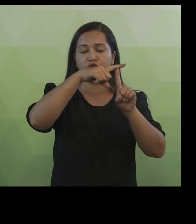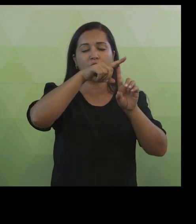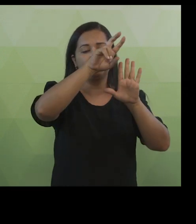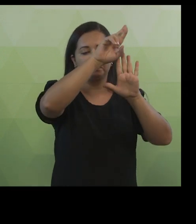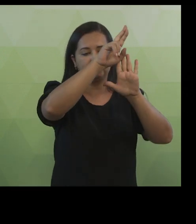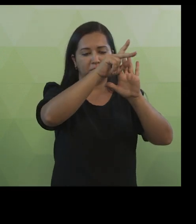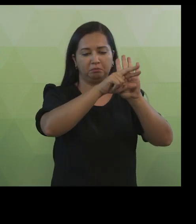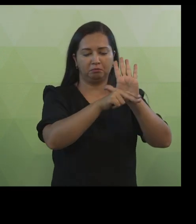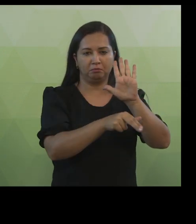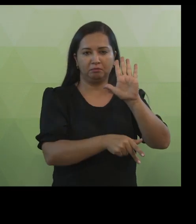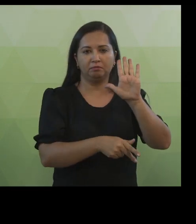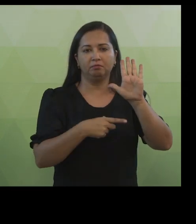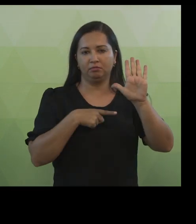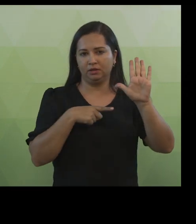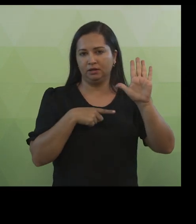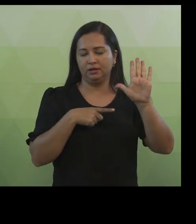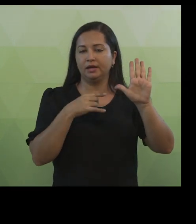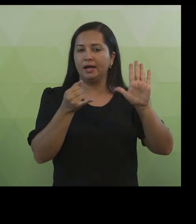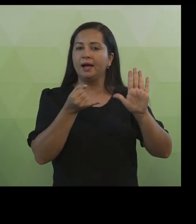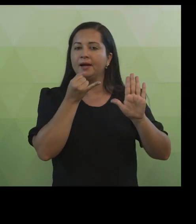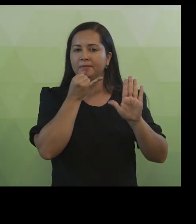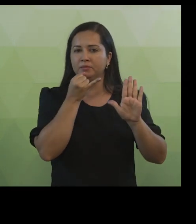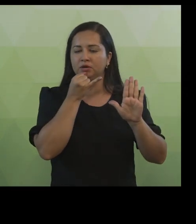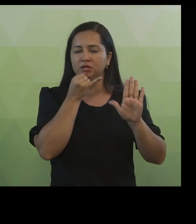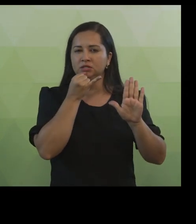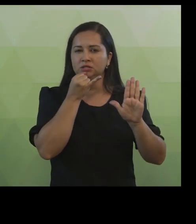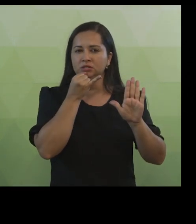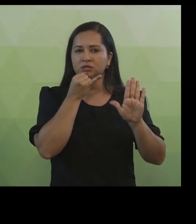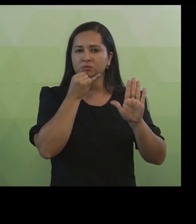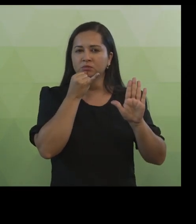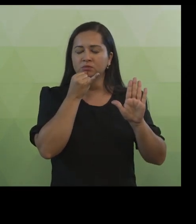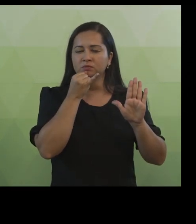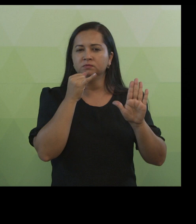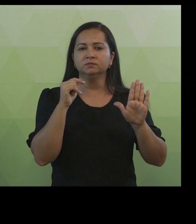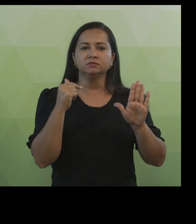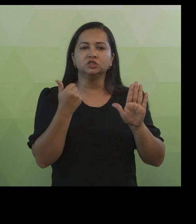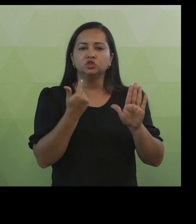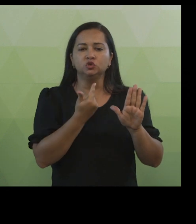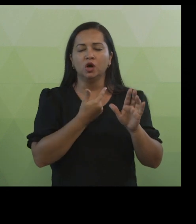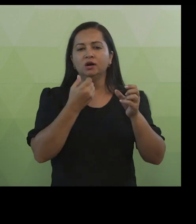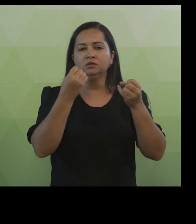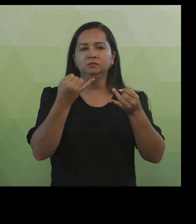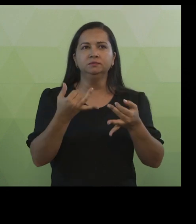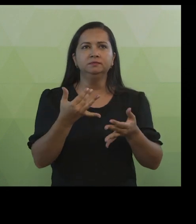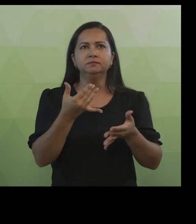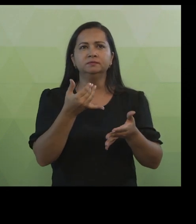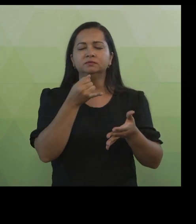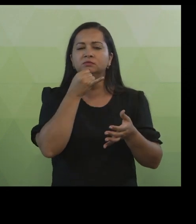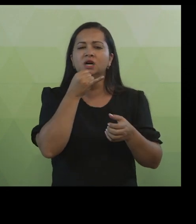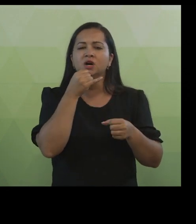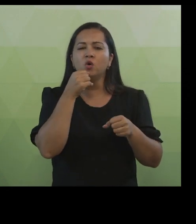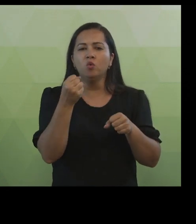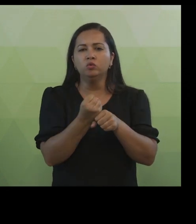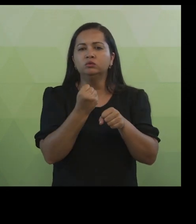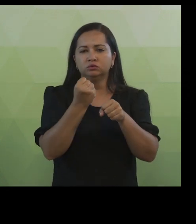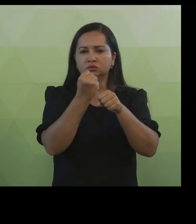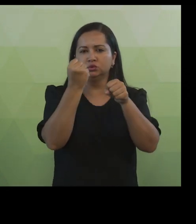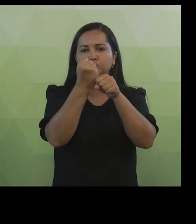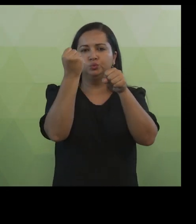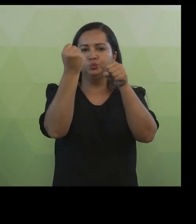argumentos. Por exemplo, vimos isso quando falamos da sobrecarga de construtores.